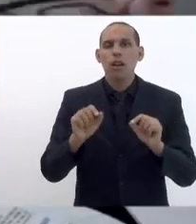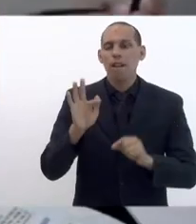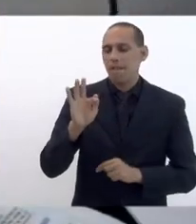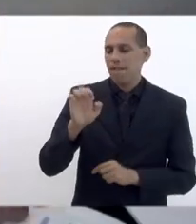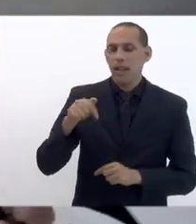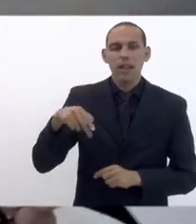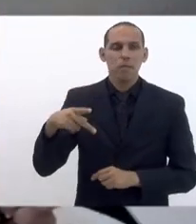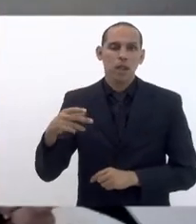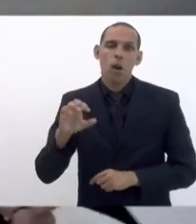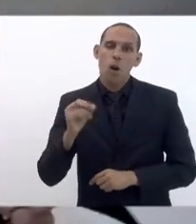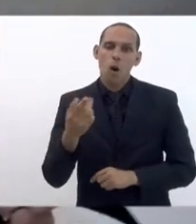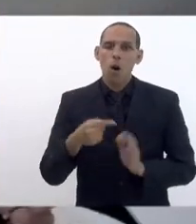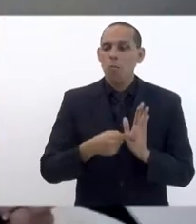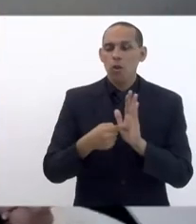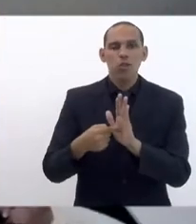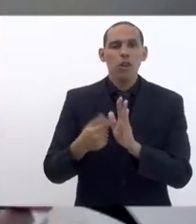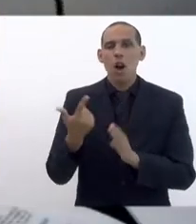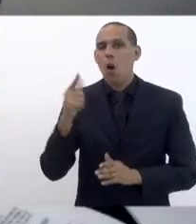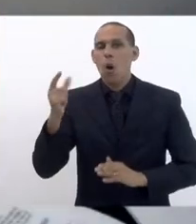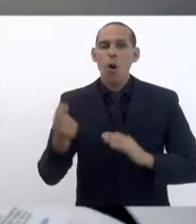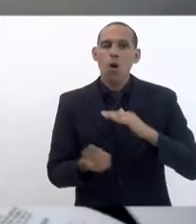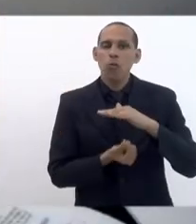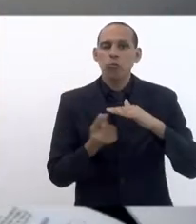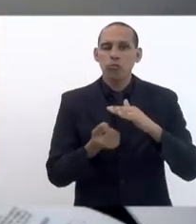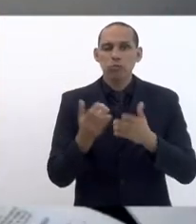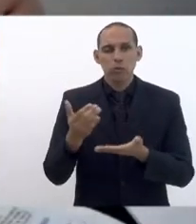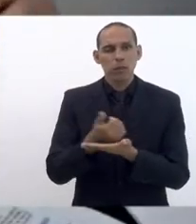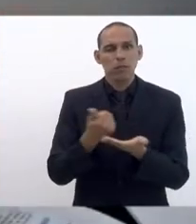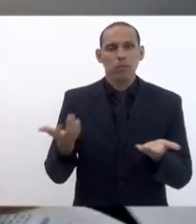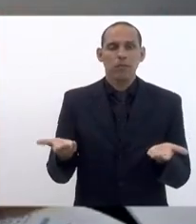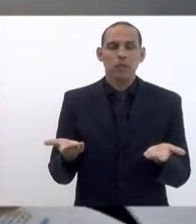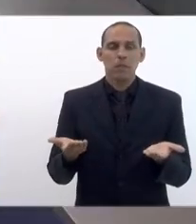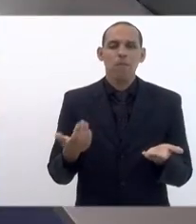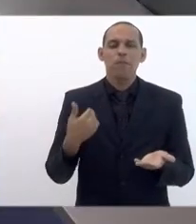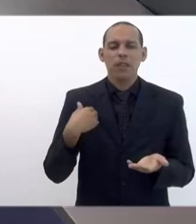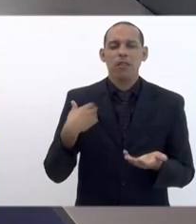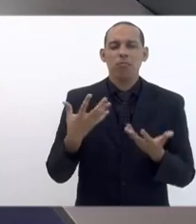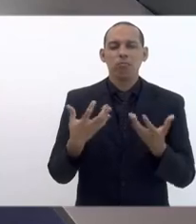até indicar fontes de custeio alternativas. Eu acato